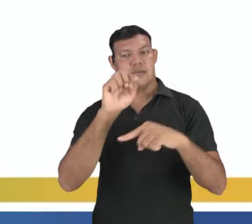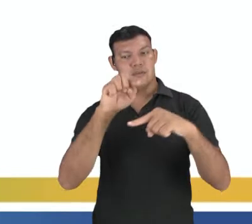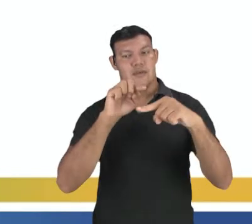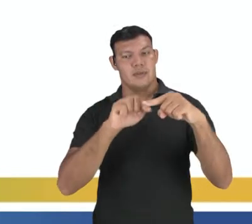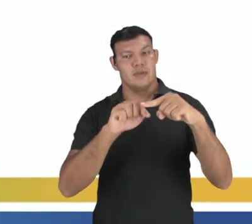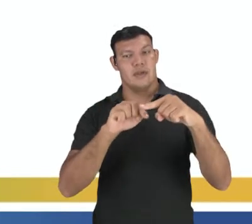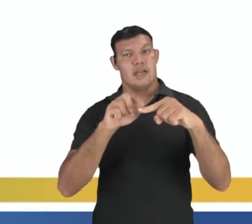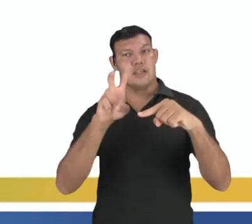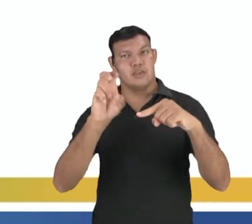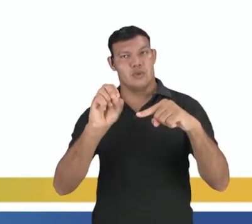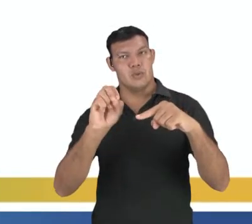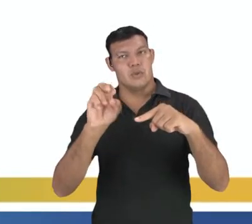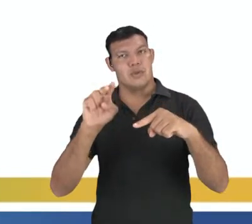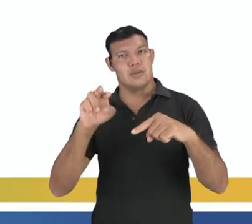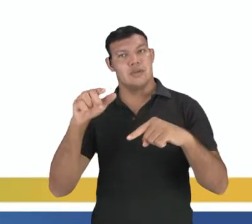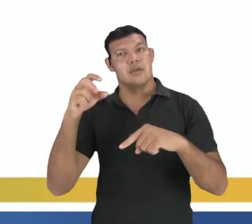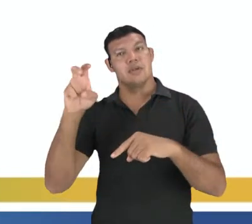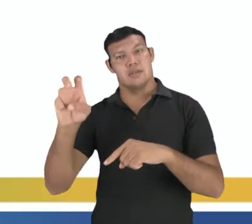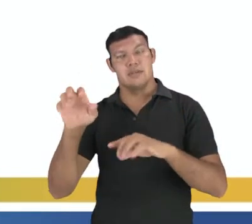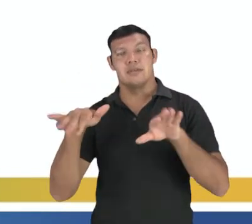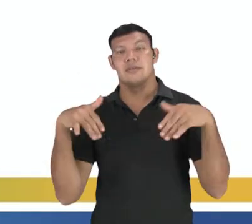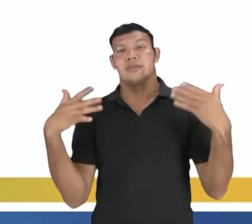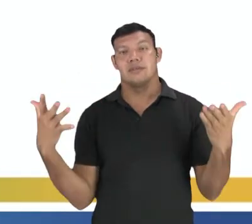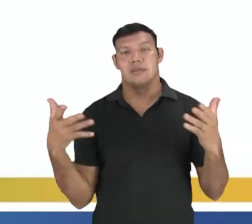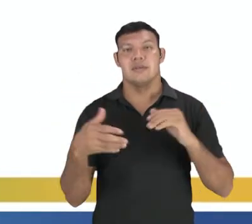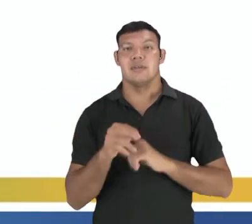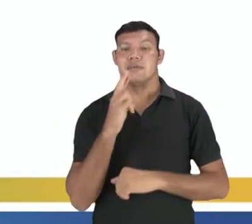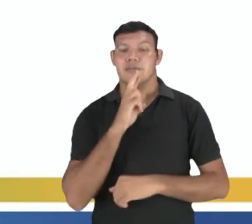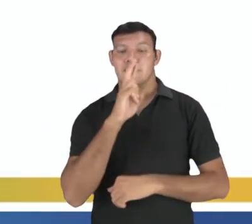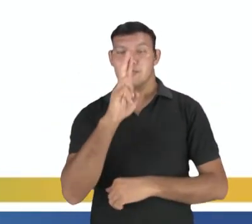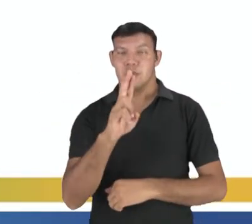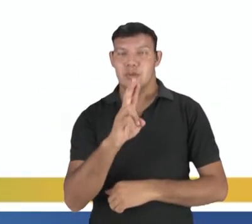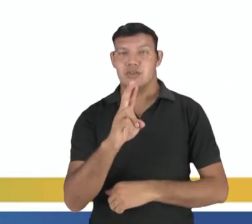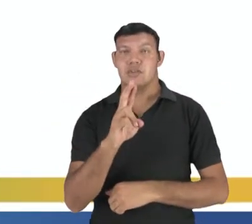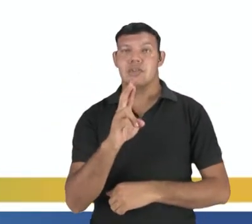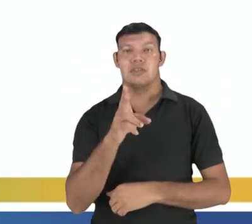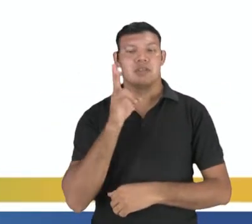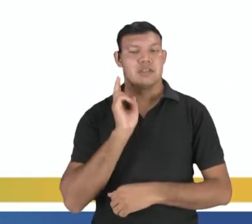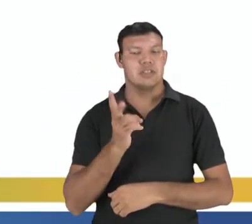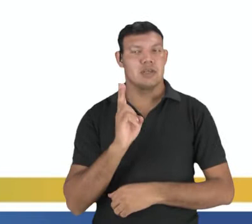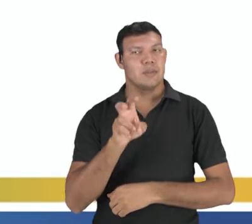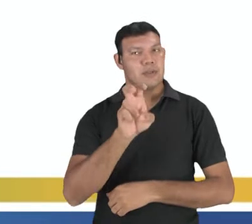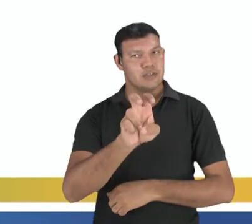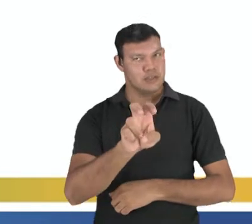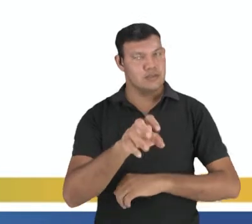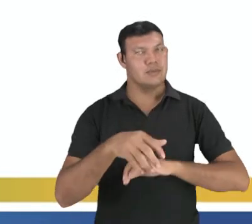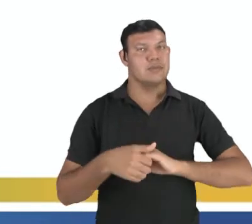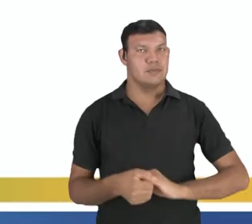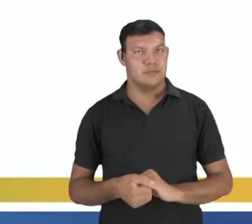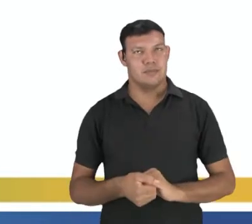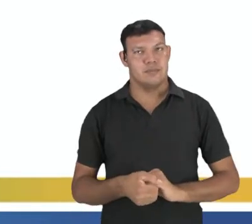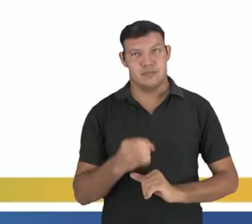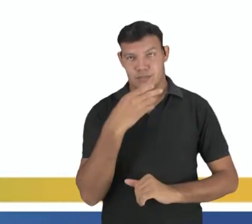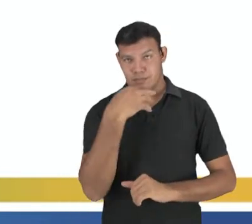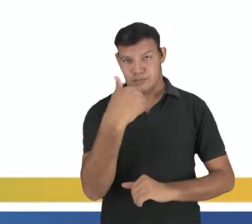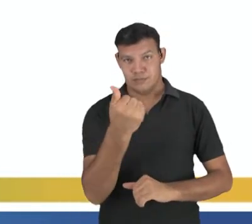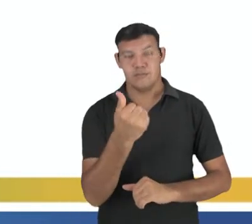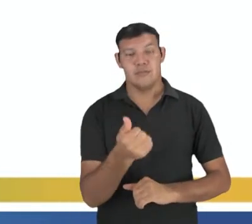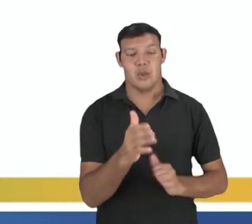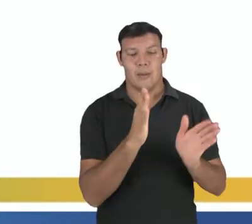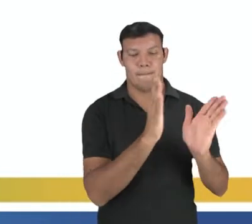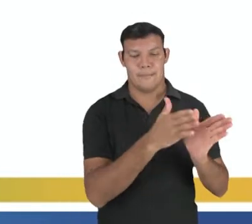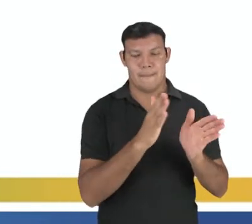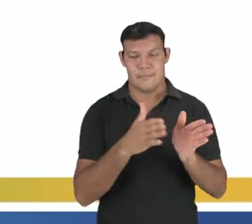no meu caso, a razão, a resposta vai ser 5. Então, o meu Q é igual a 5, tudo bem? Então, nessa ordem aí,